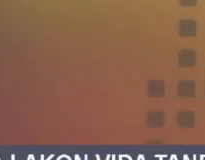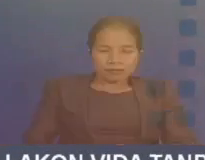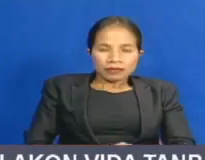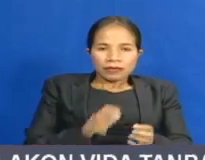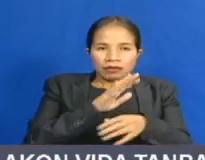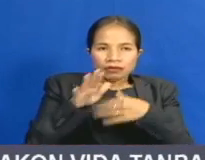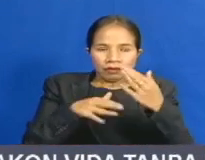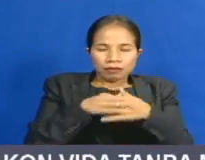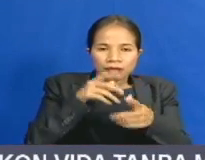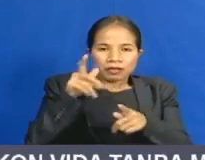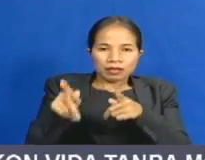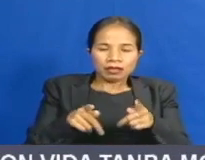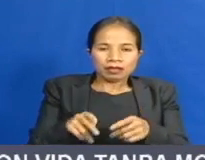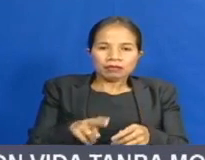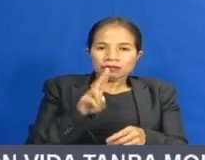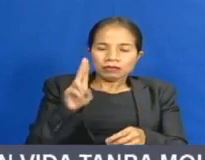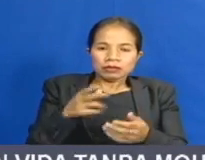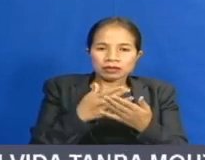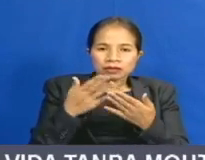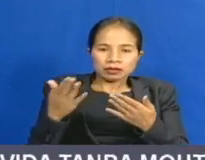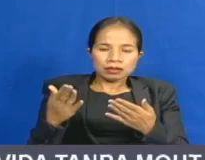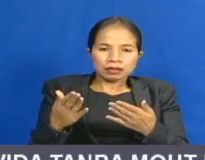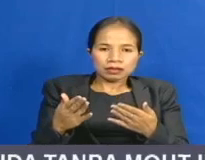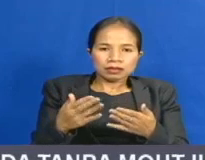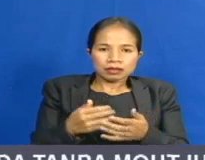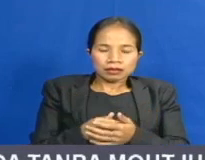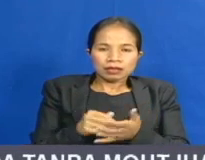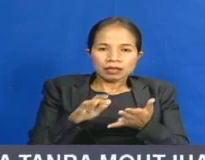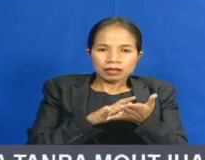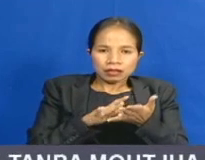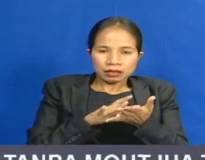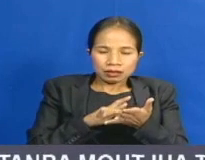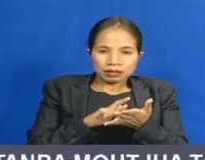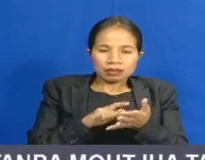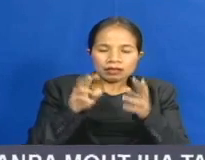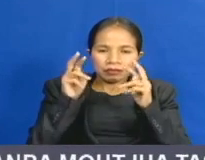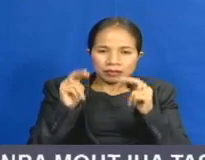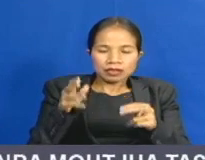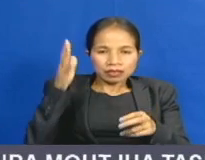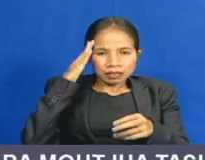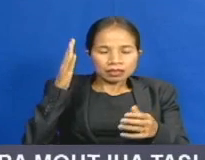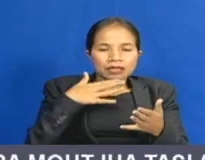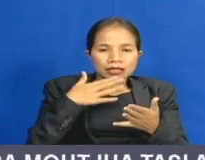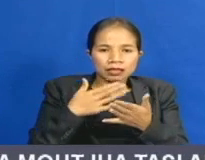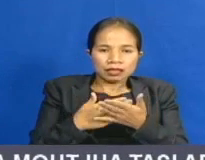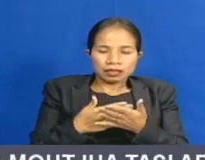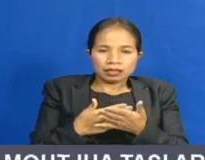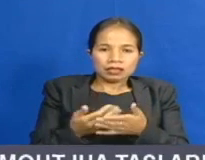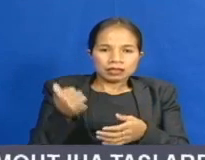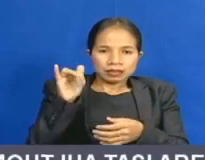Telespectadores, basida da unha pema consumo medicamento ho tipo antibiótico. Precisa hatene di dia que feito